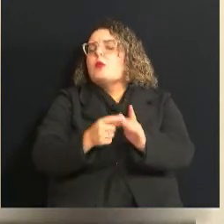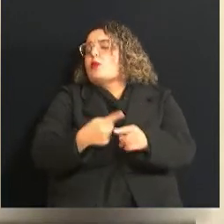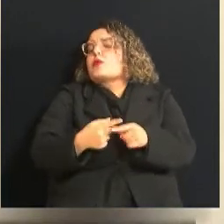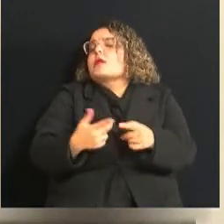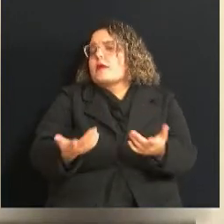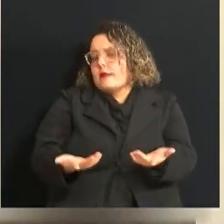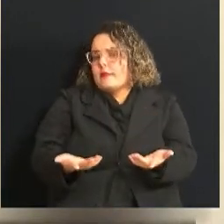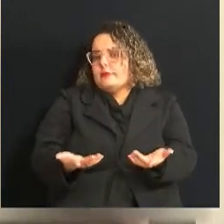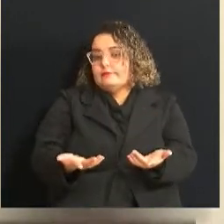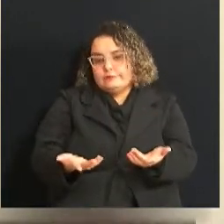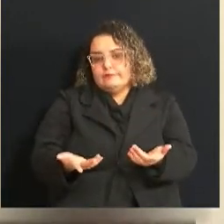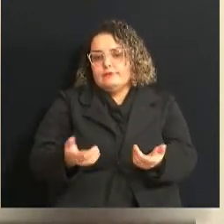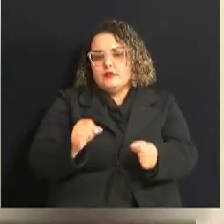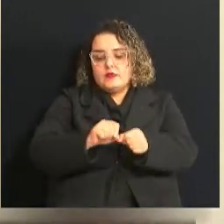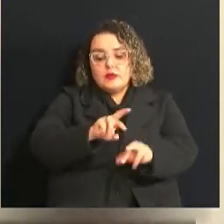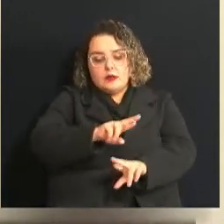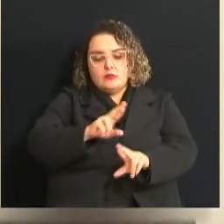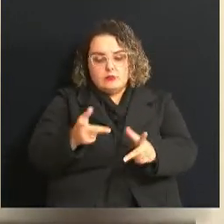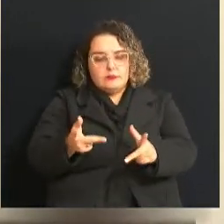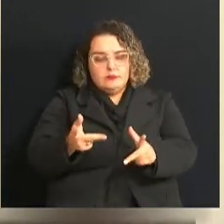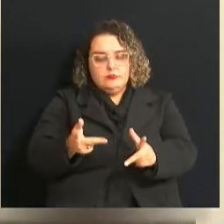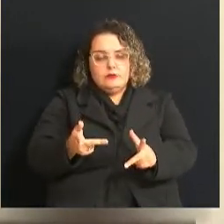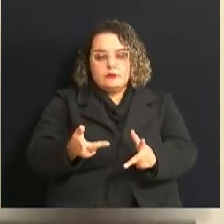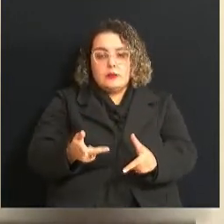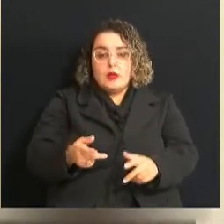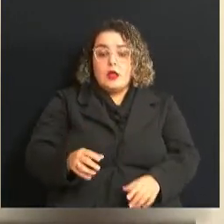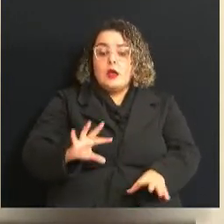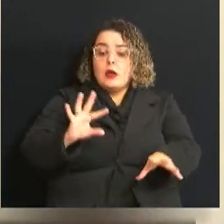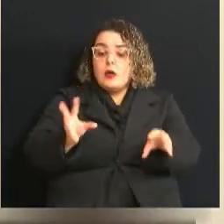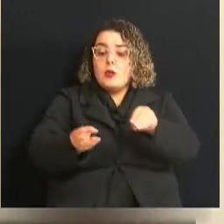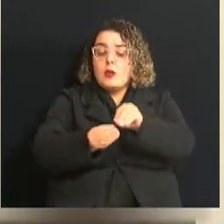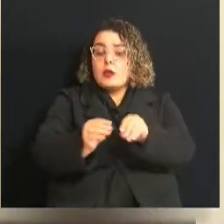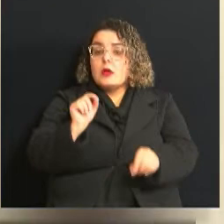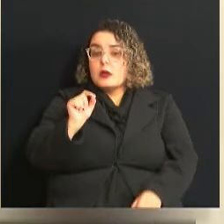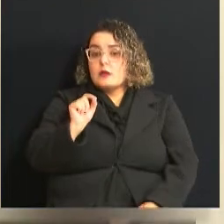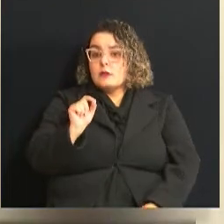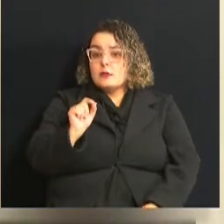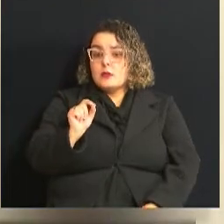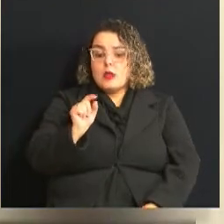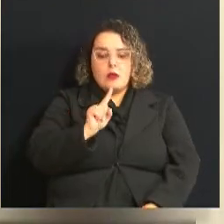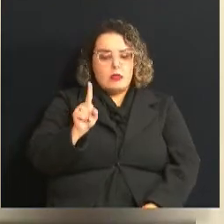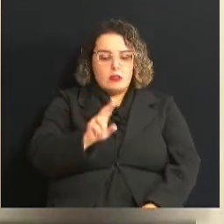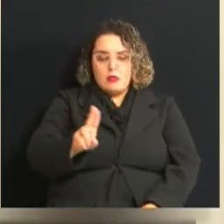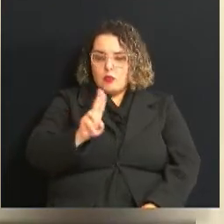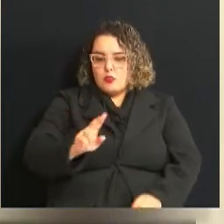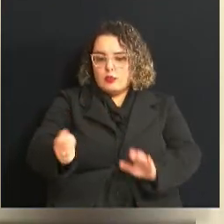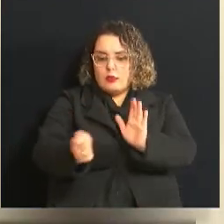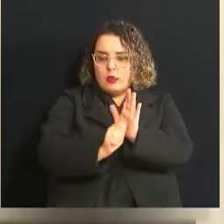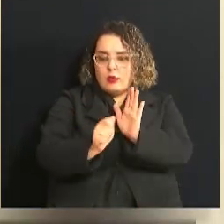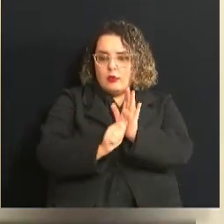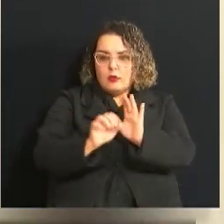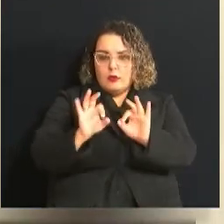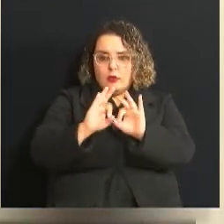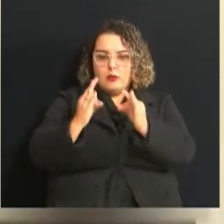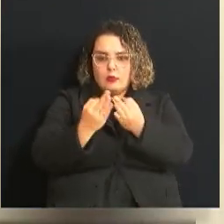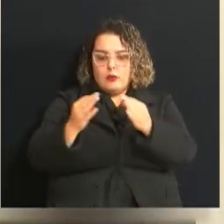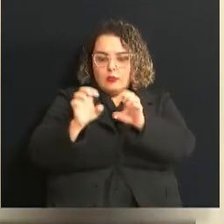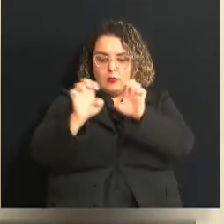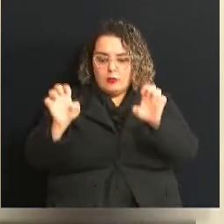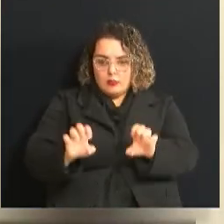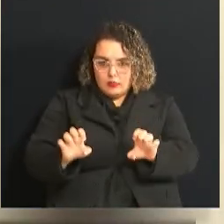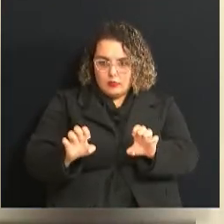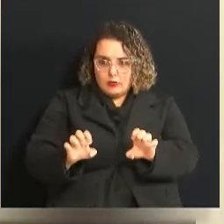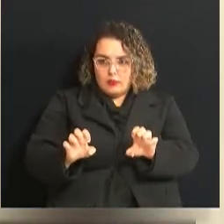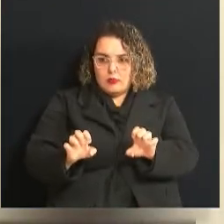Aí chegaram-se à conclusão que não usa substância quem tem uma família estruturada,